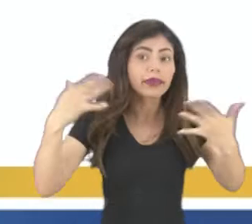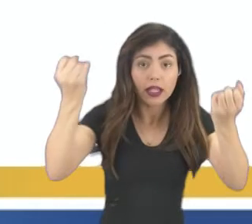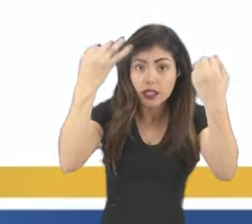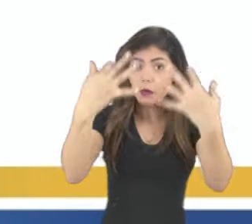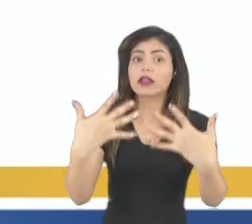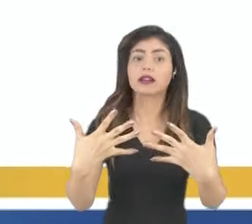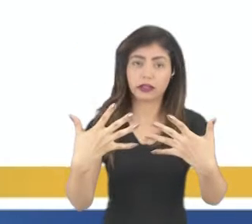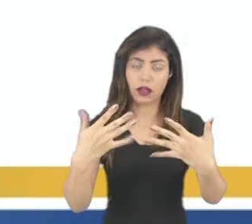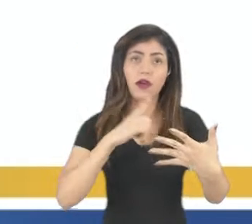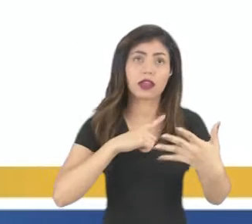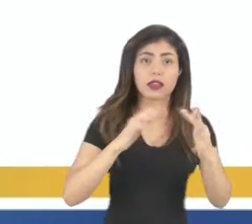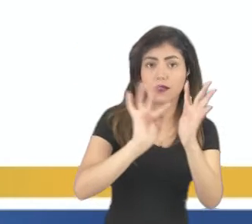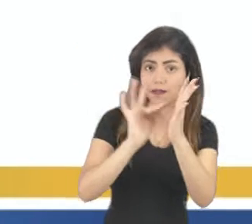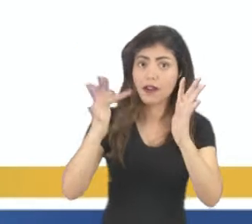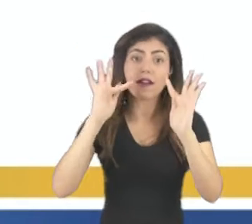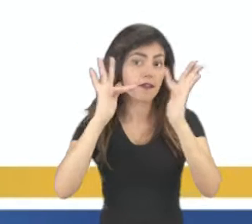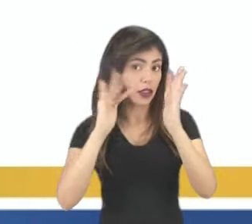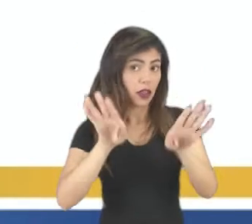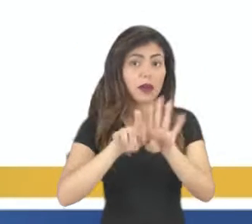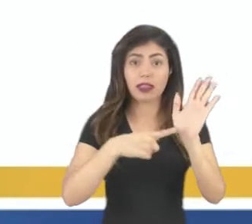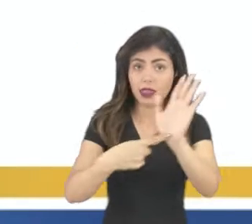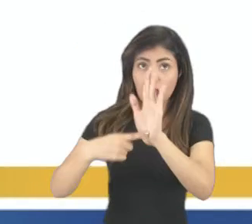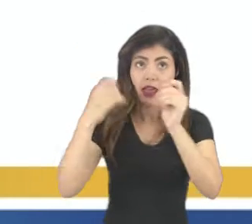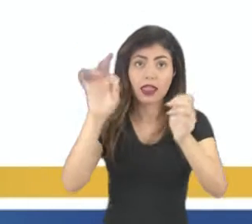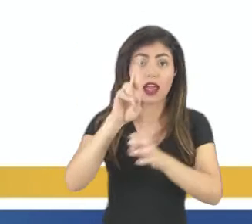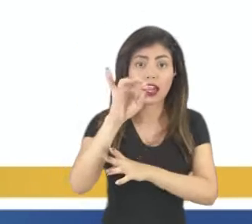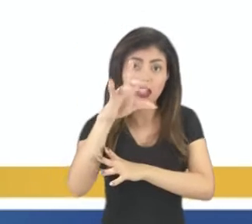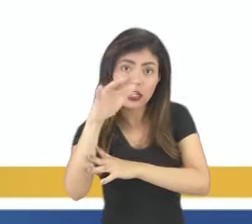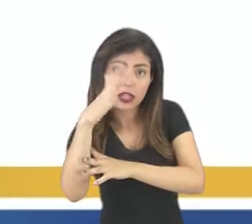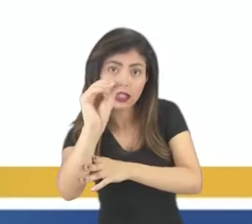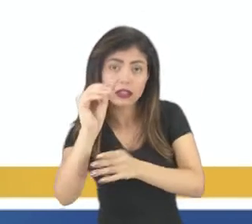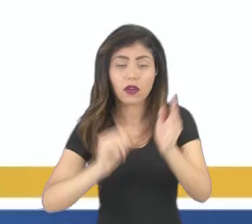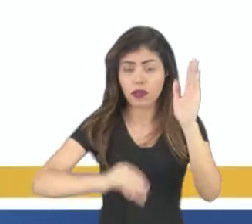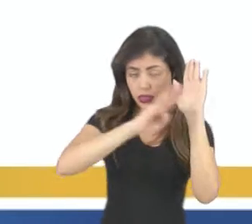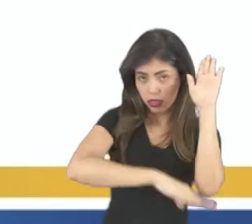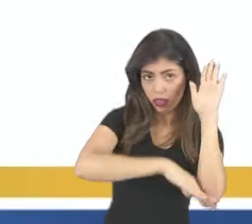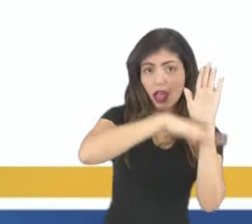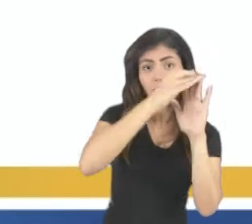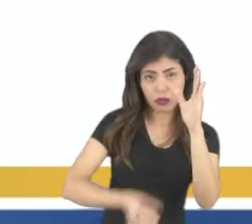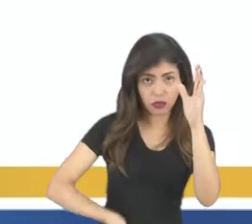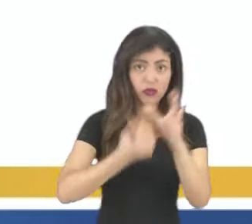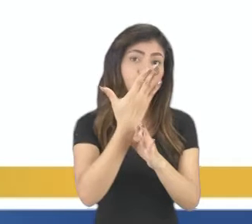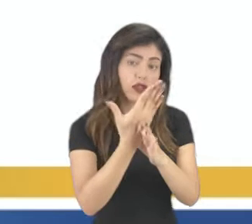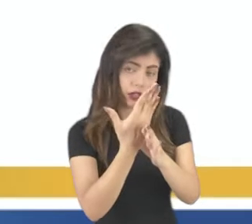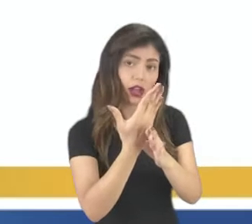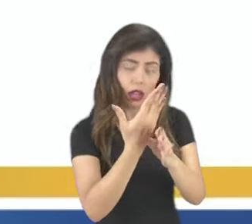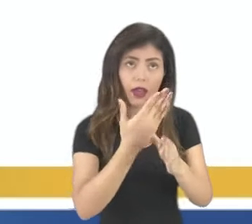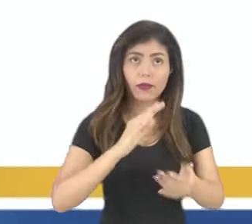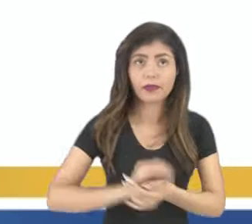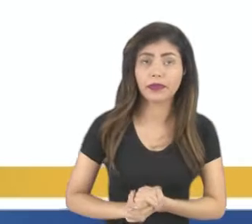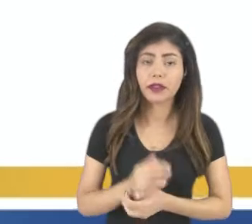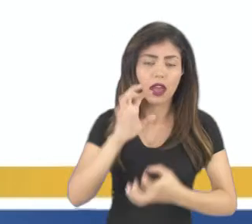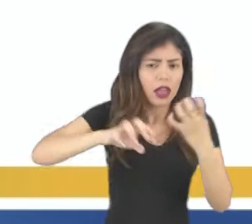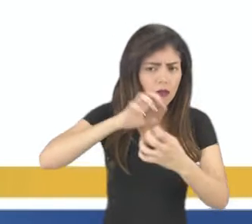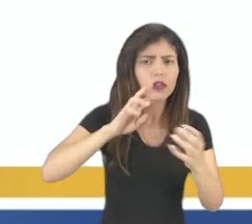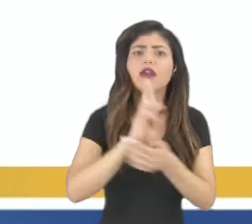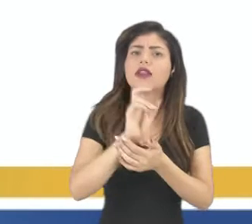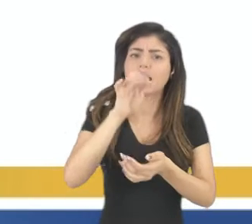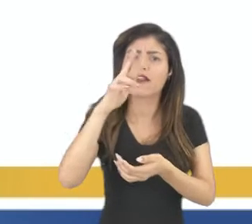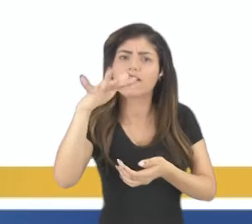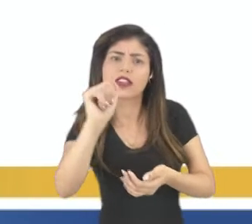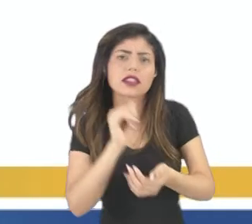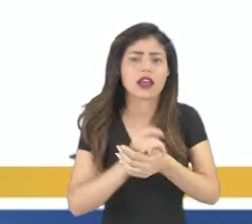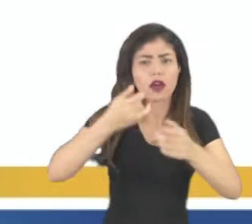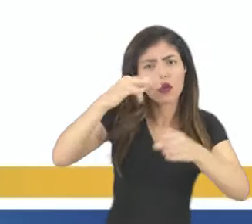na explicação desse fenômeno da radiação térmica que surge aí a e tem a revolução da física